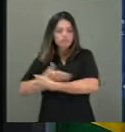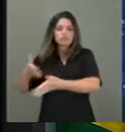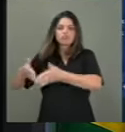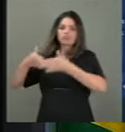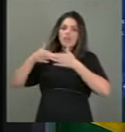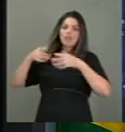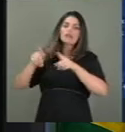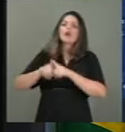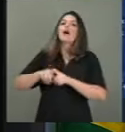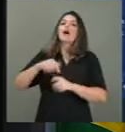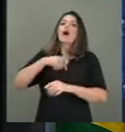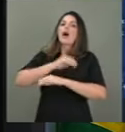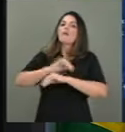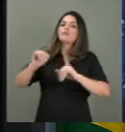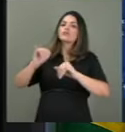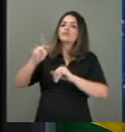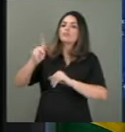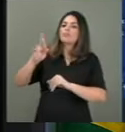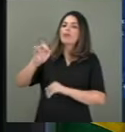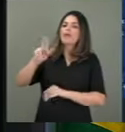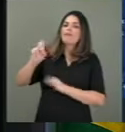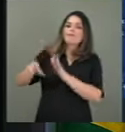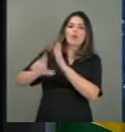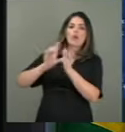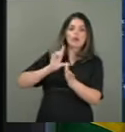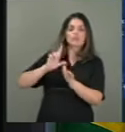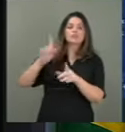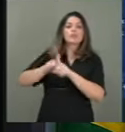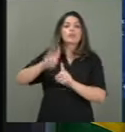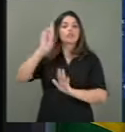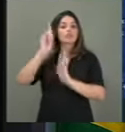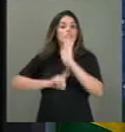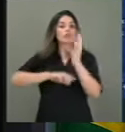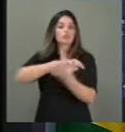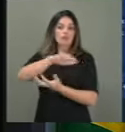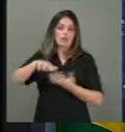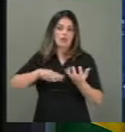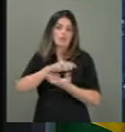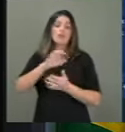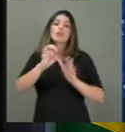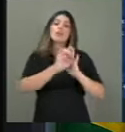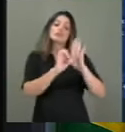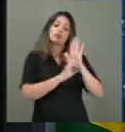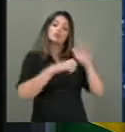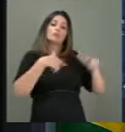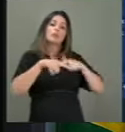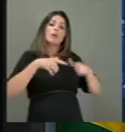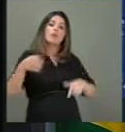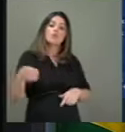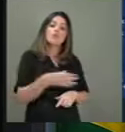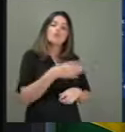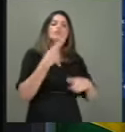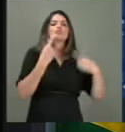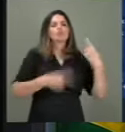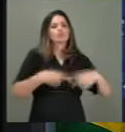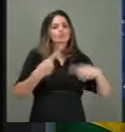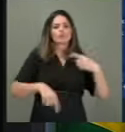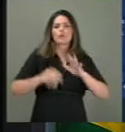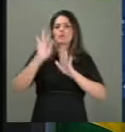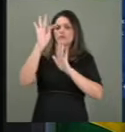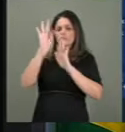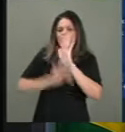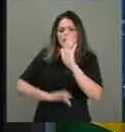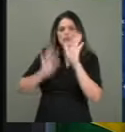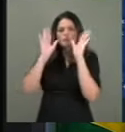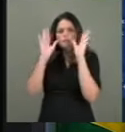somo autor Paulo mais de 300 artigos o novo estatuto do trabalho está em discussão e não é um texto fechado